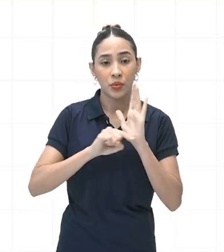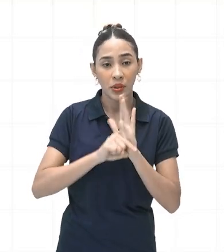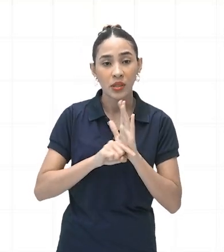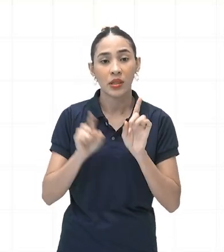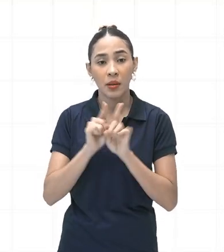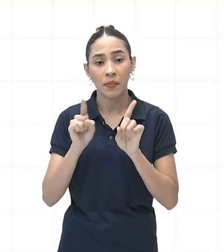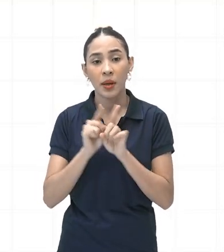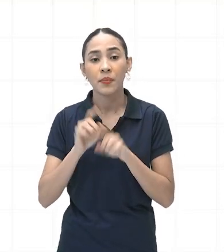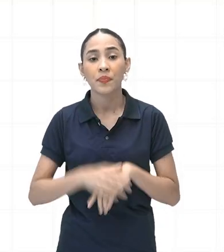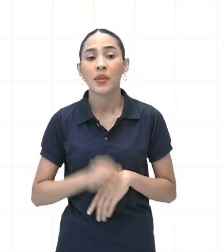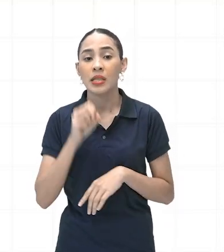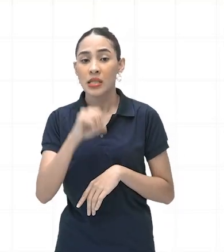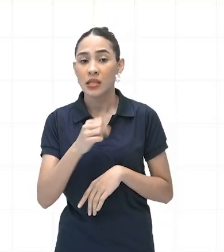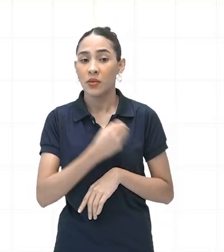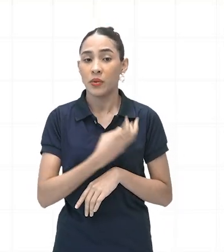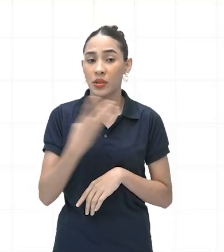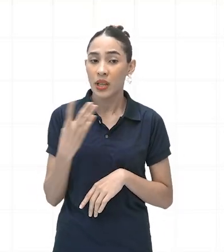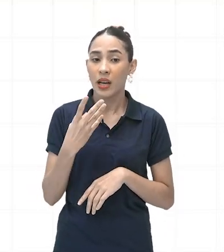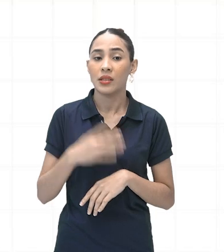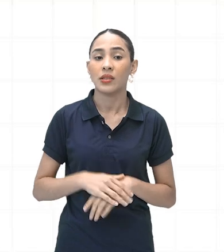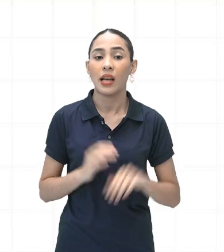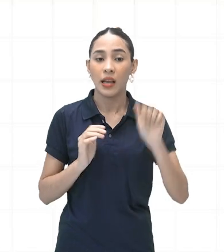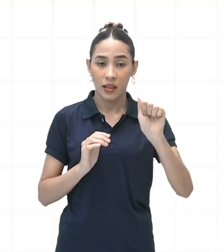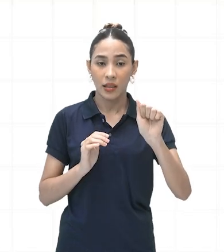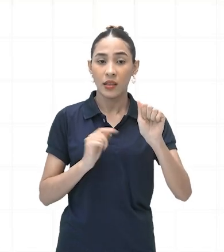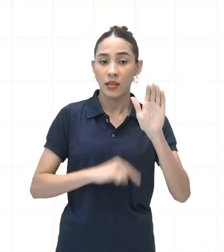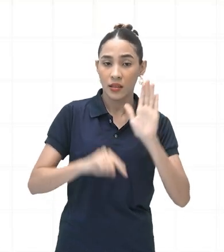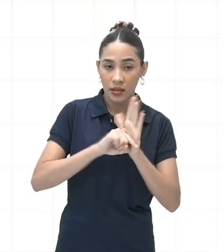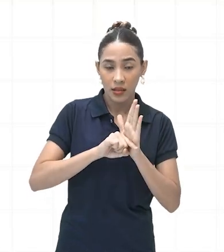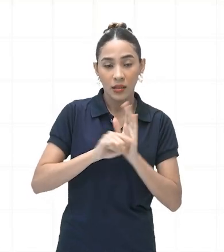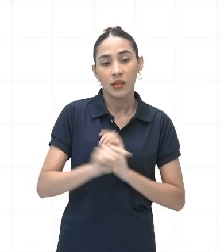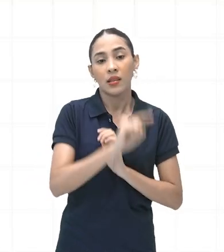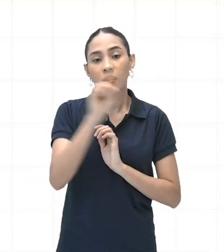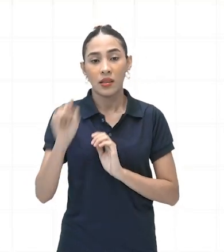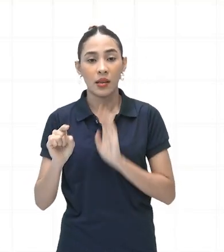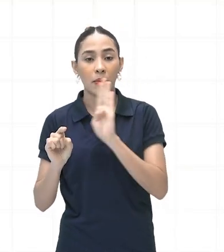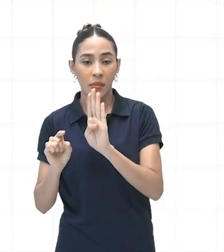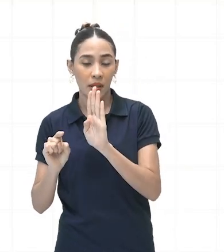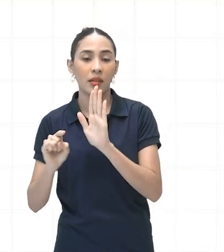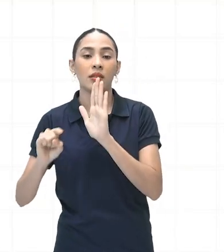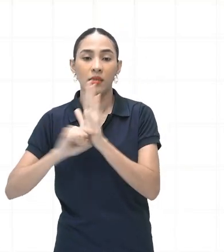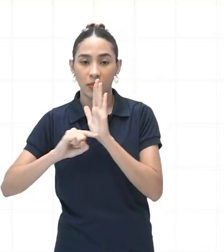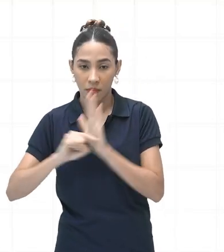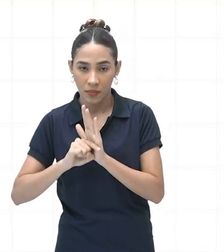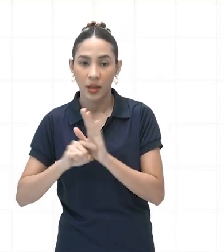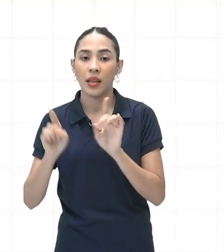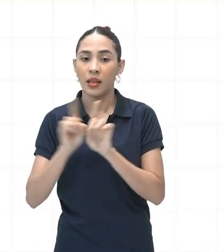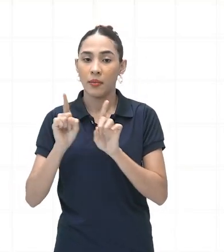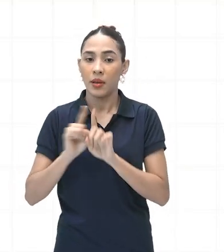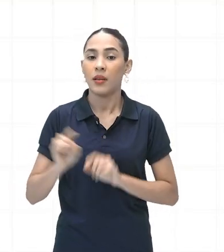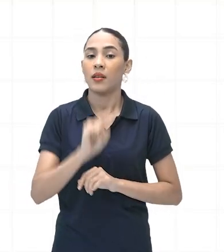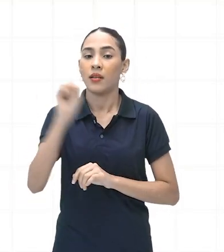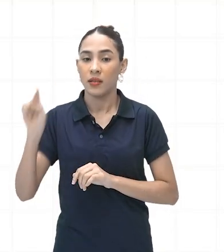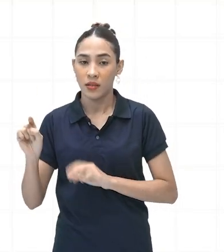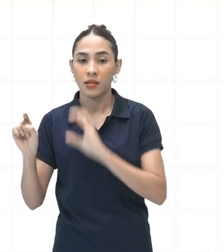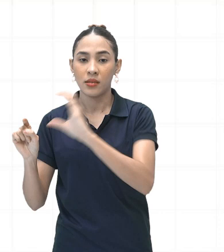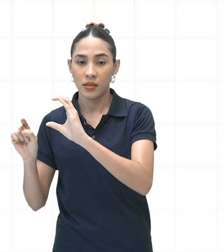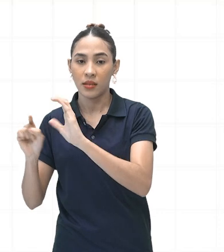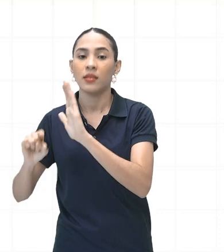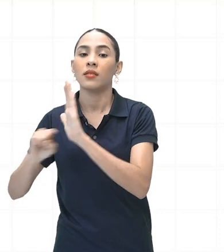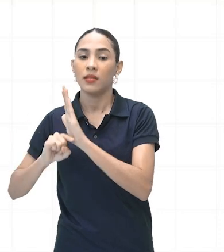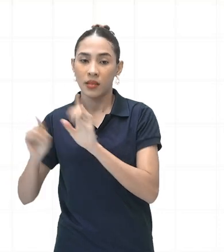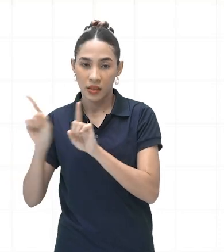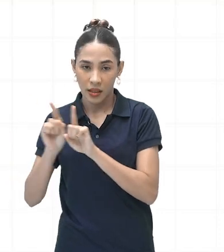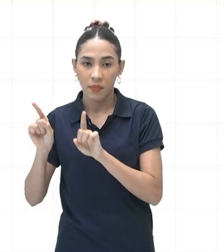eu diminuir a quantidade na grandeza A quantidade da grandeza B também vai diminuir e da grandeza